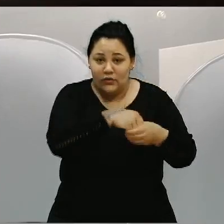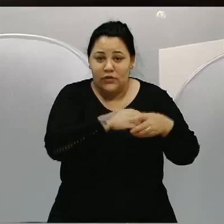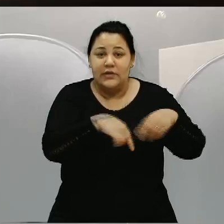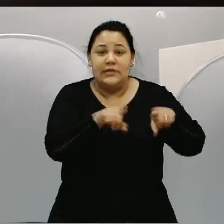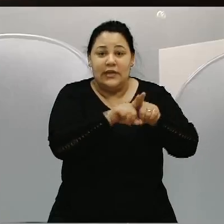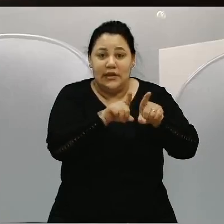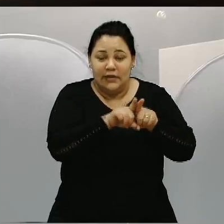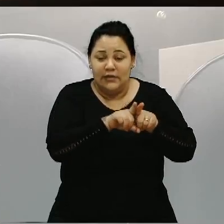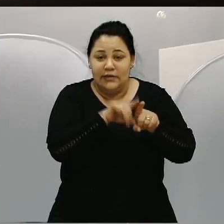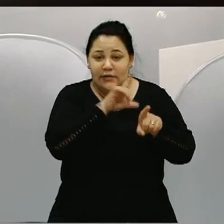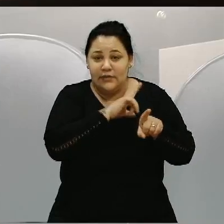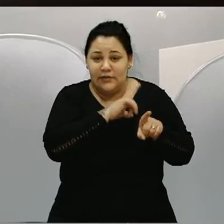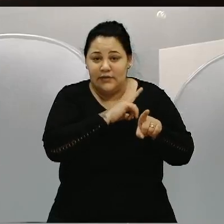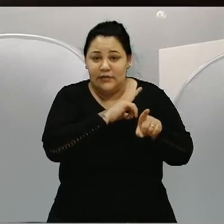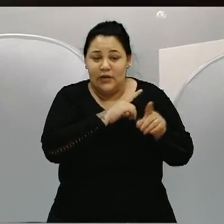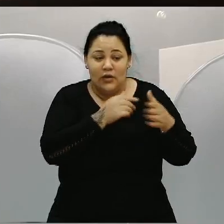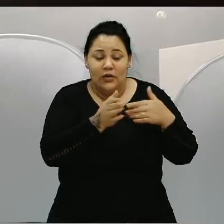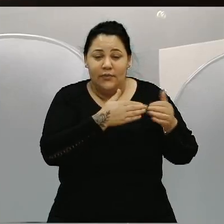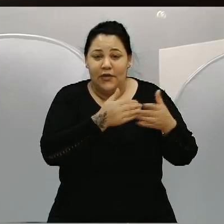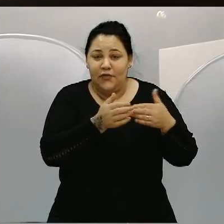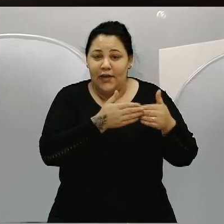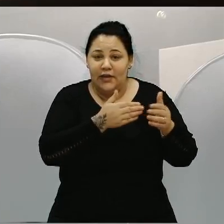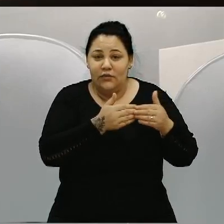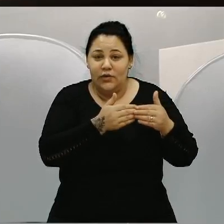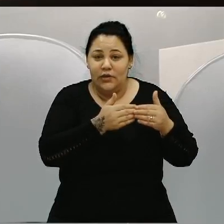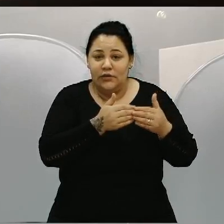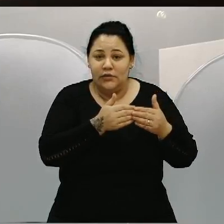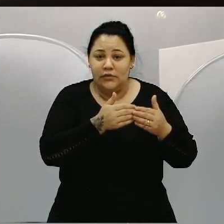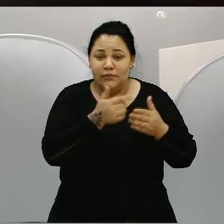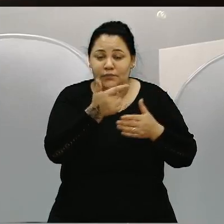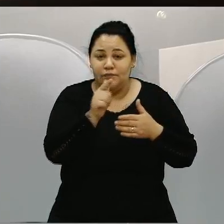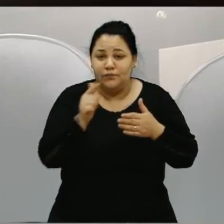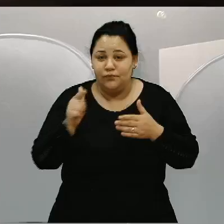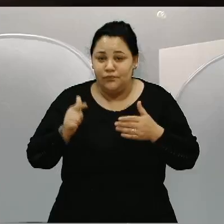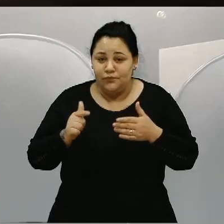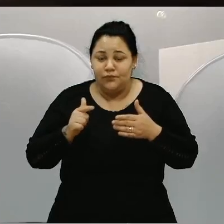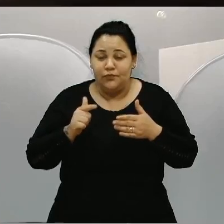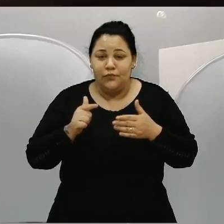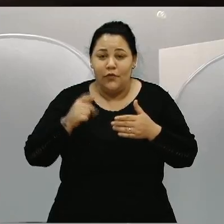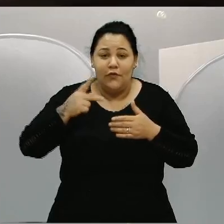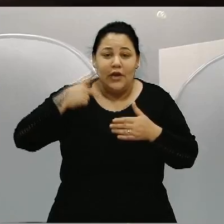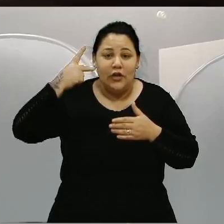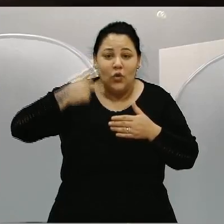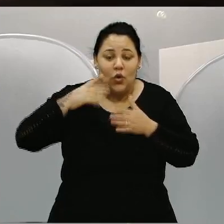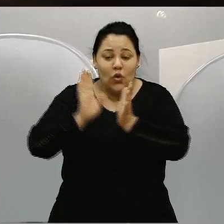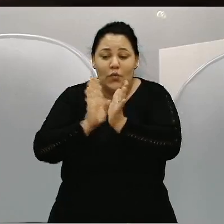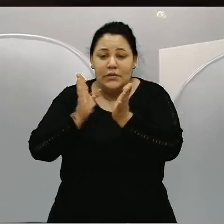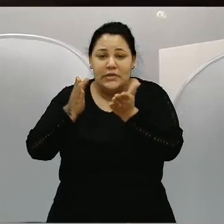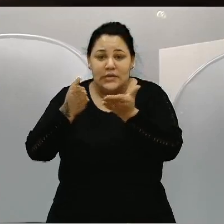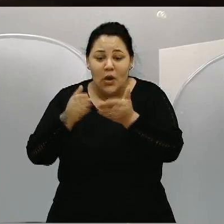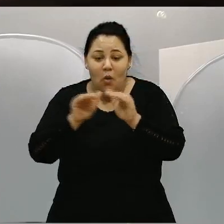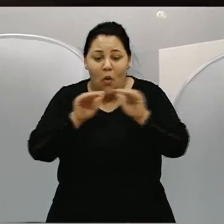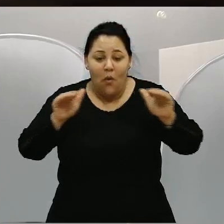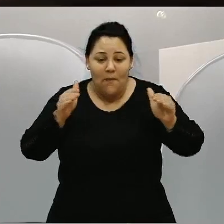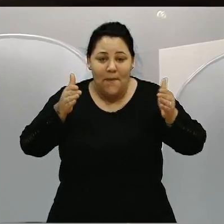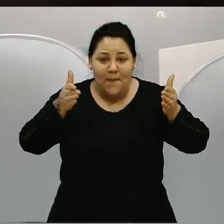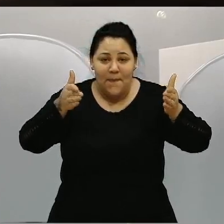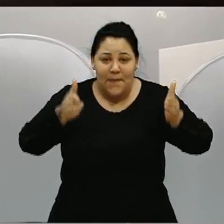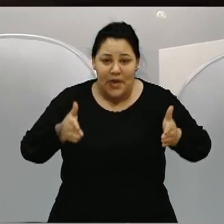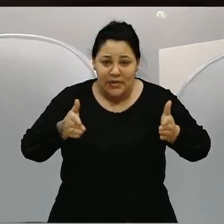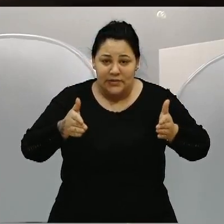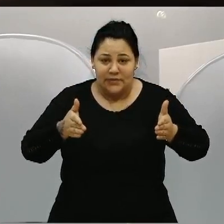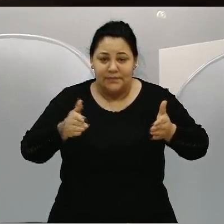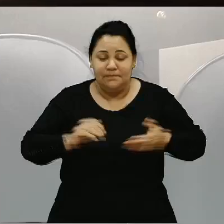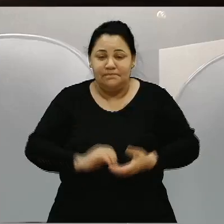144, caberá a qualquer vereador, bancada ou comissão ou mesa diretora, salvo a disposição em contrário.